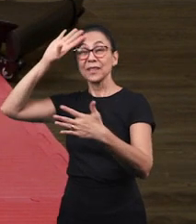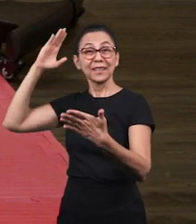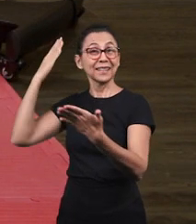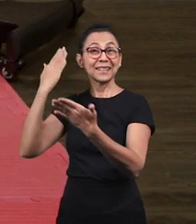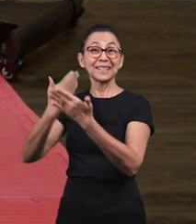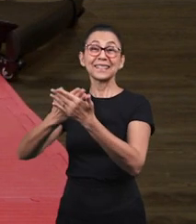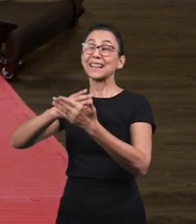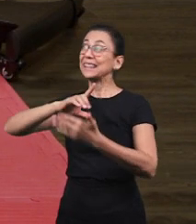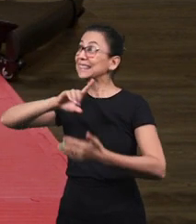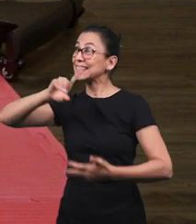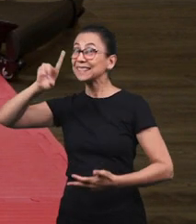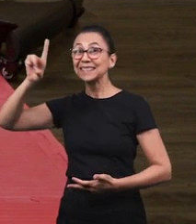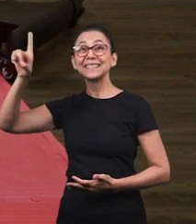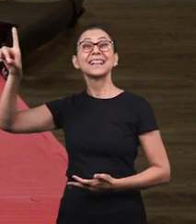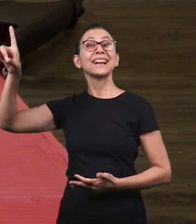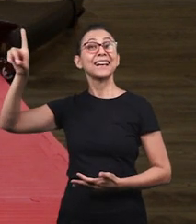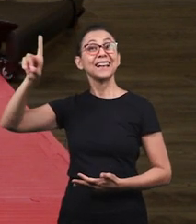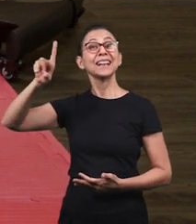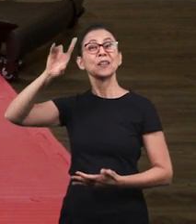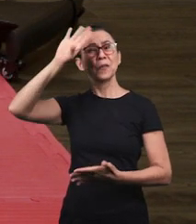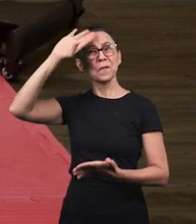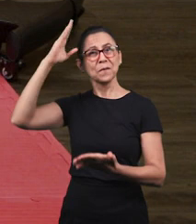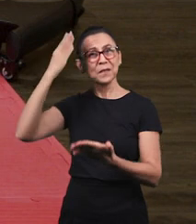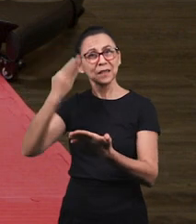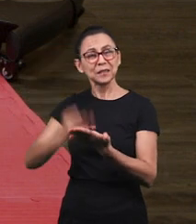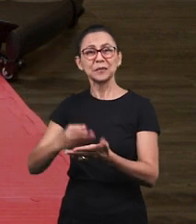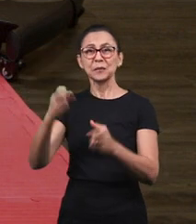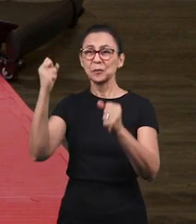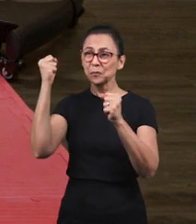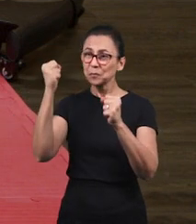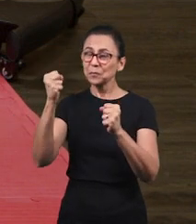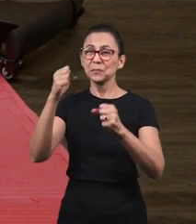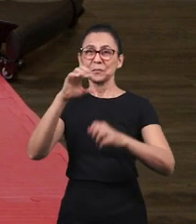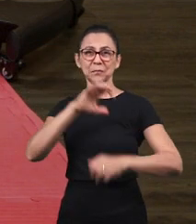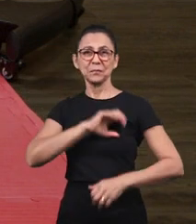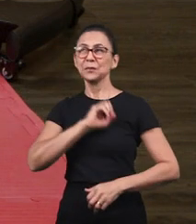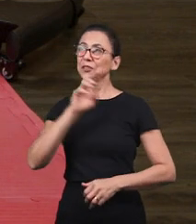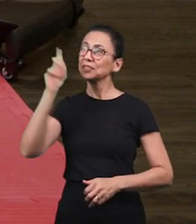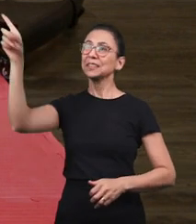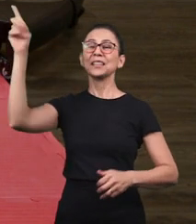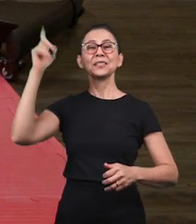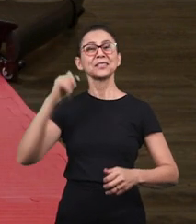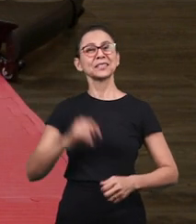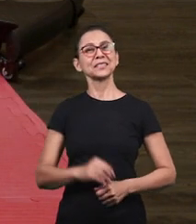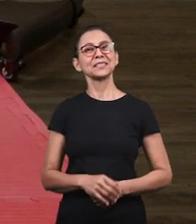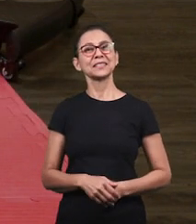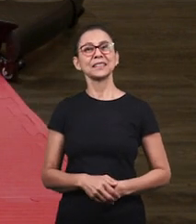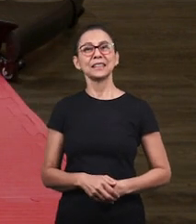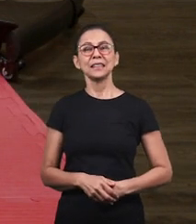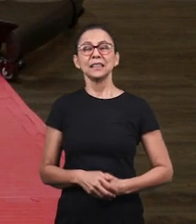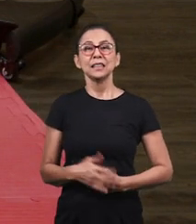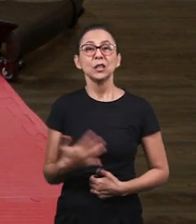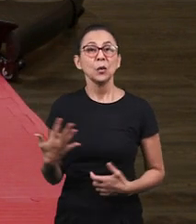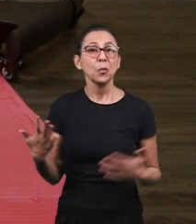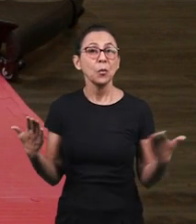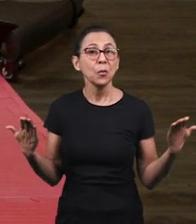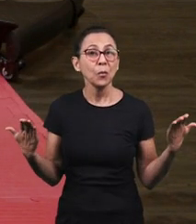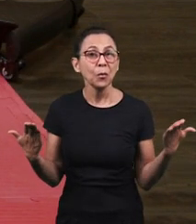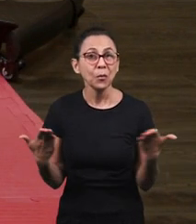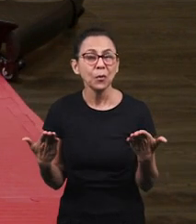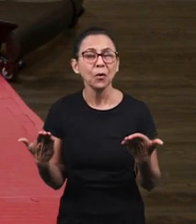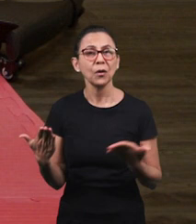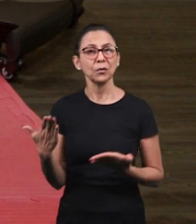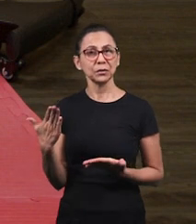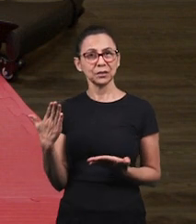ele acreditava em Deus, ele confiava no poder e no amor de Deus. E hoje,